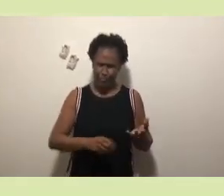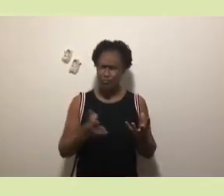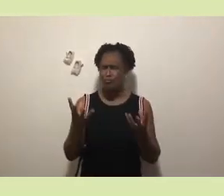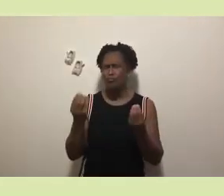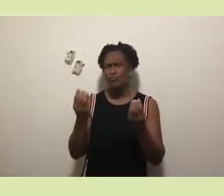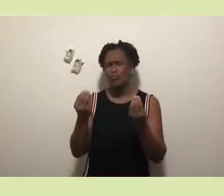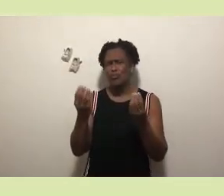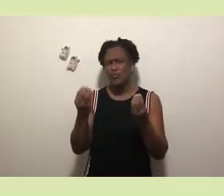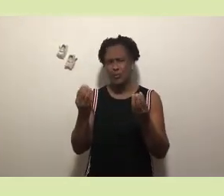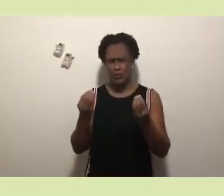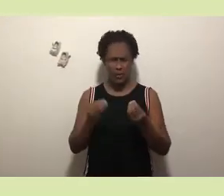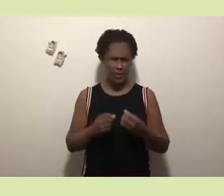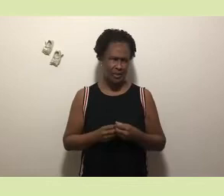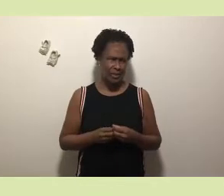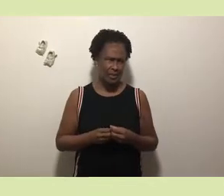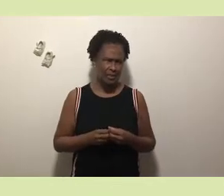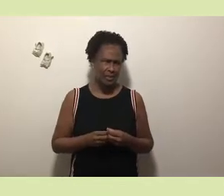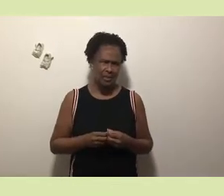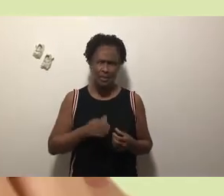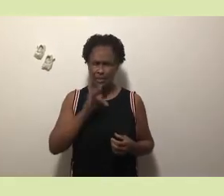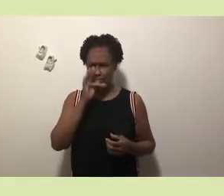ancião convencido.